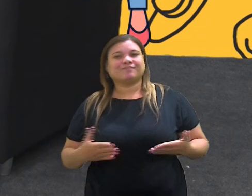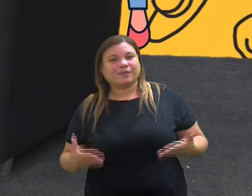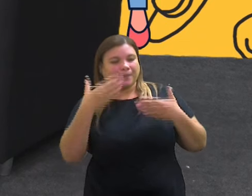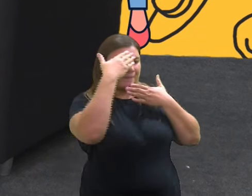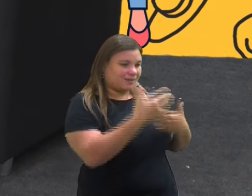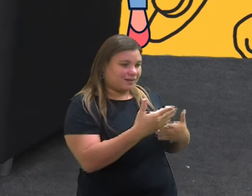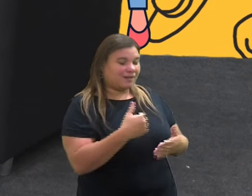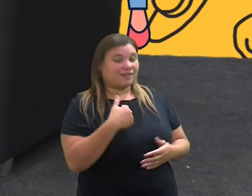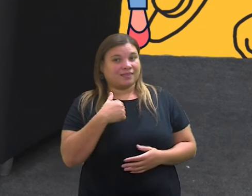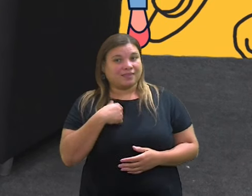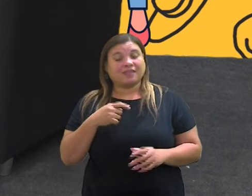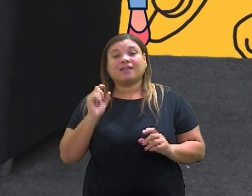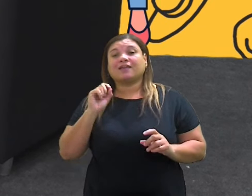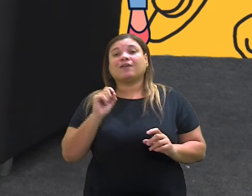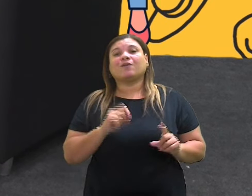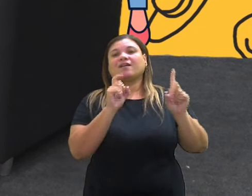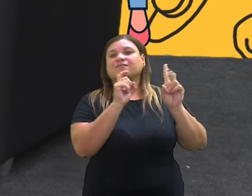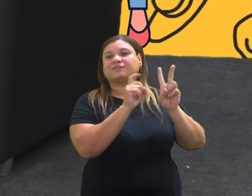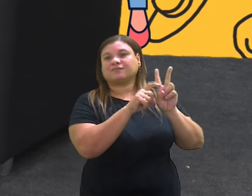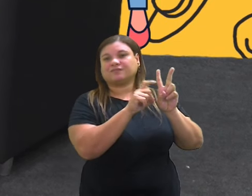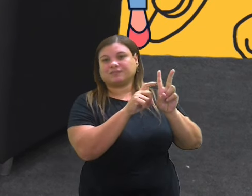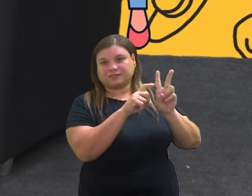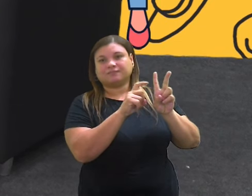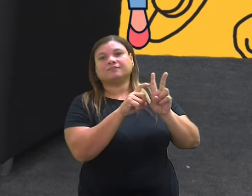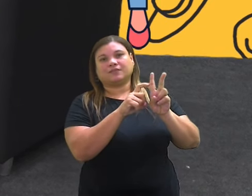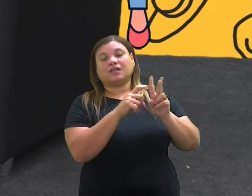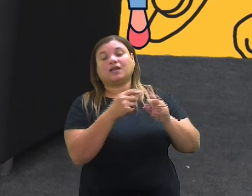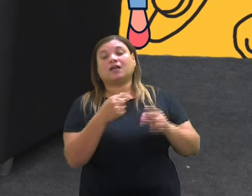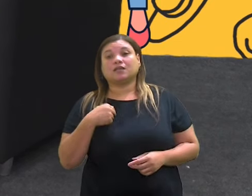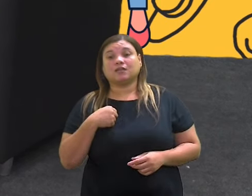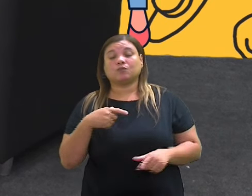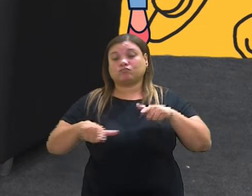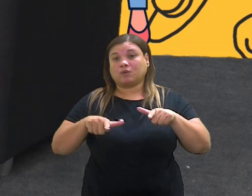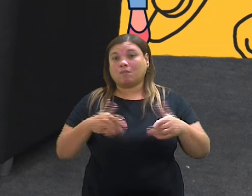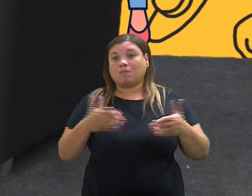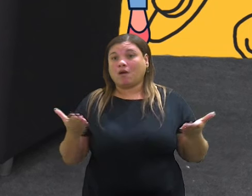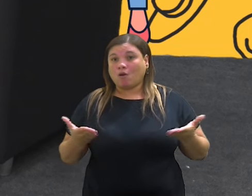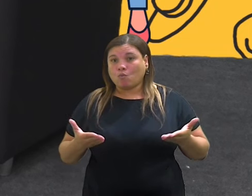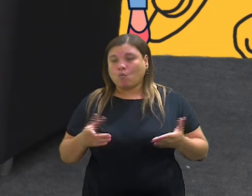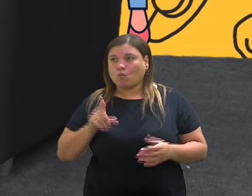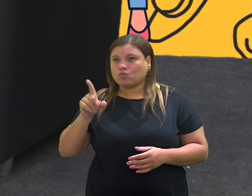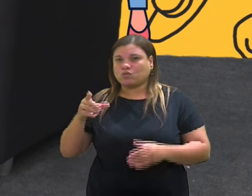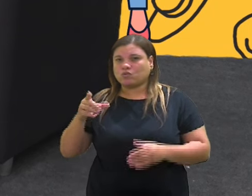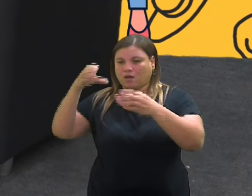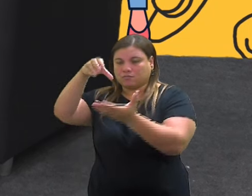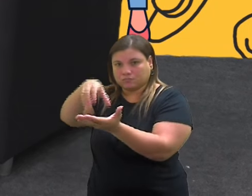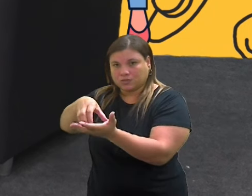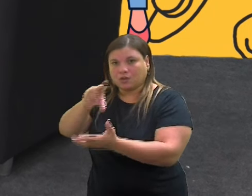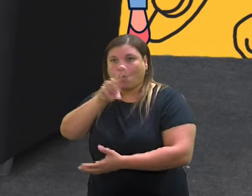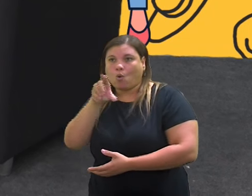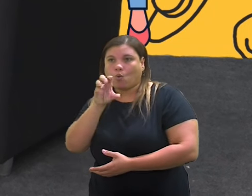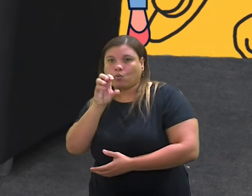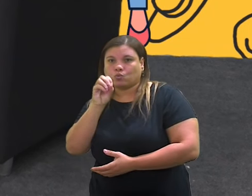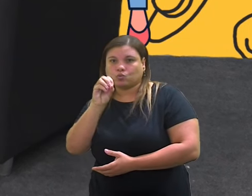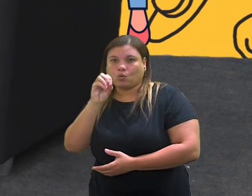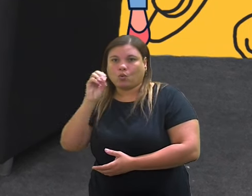médica veterinária, faço parte hoje da equipe, né, do Centro de Controle de Zoonoses aqui de Valadares. Atuamos em maus tratos,